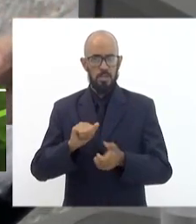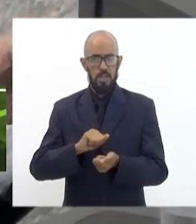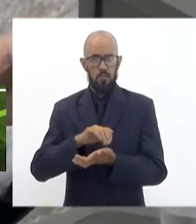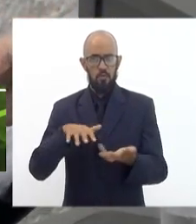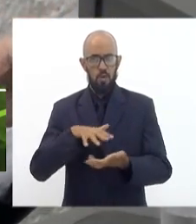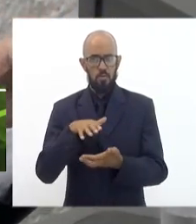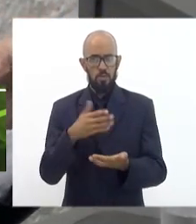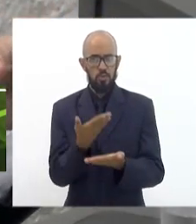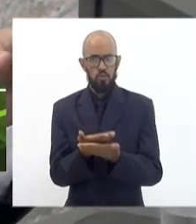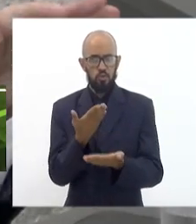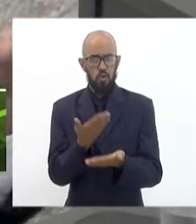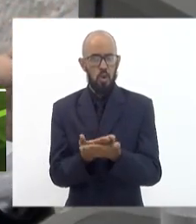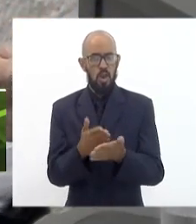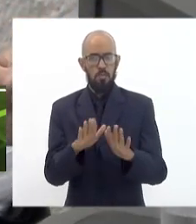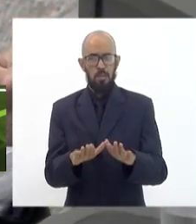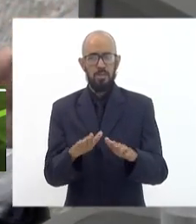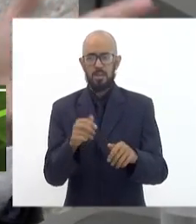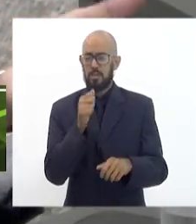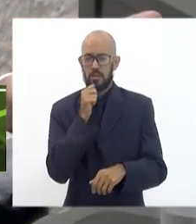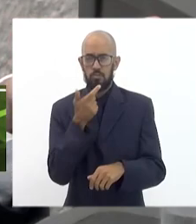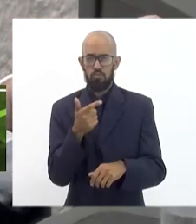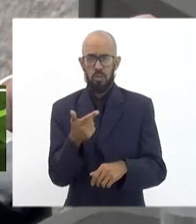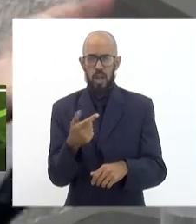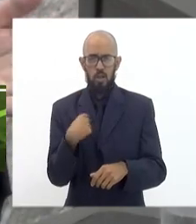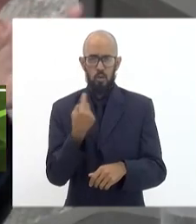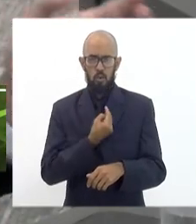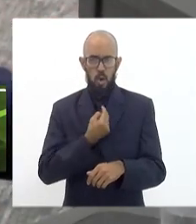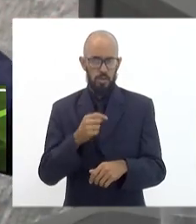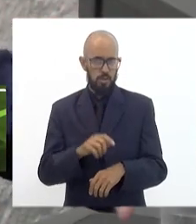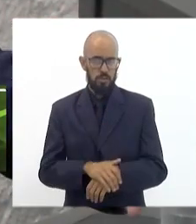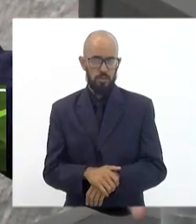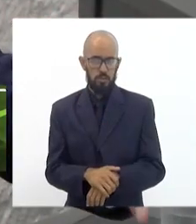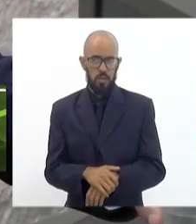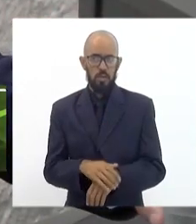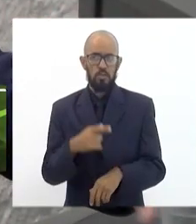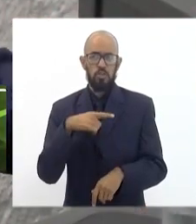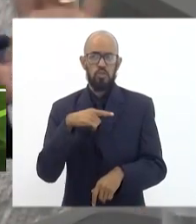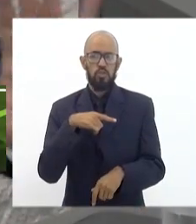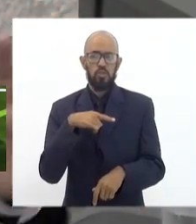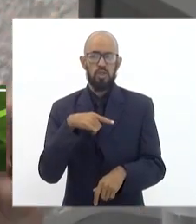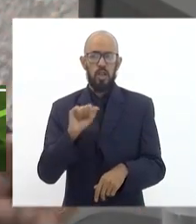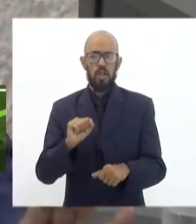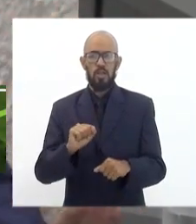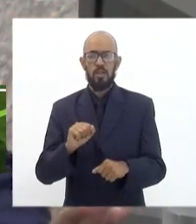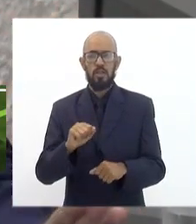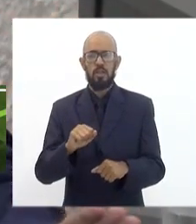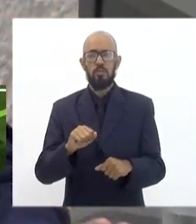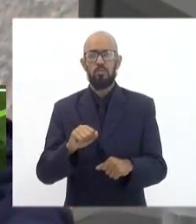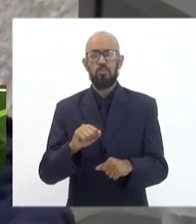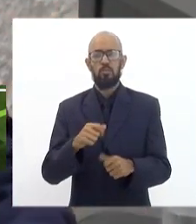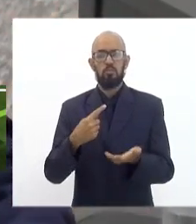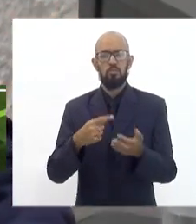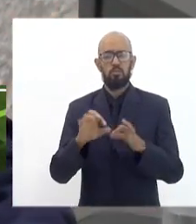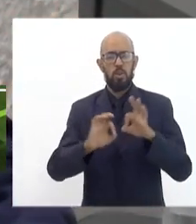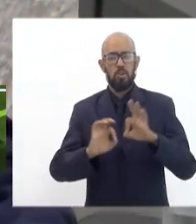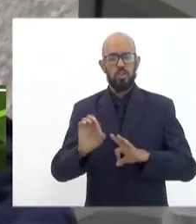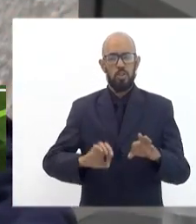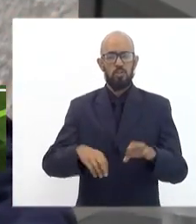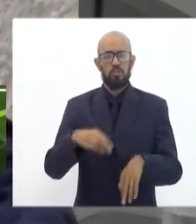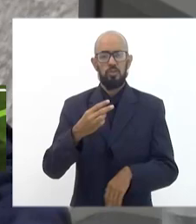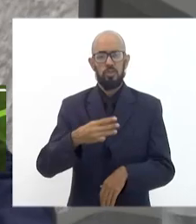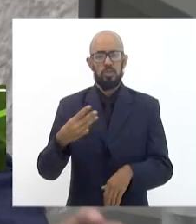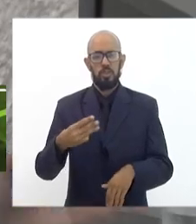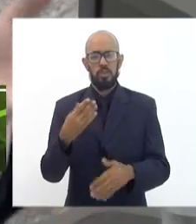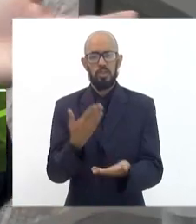tá conosco nós temos pouquíssimas reformas nós estamos fazendo o projeto para 30 e já forma de 33 escolas somente